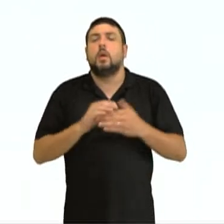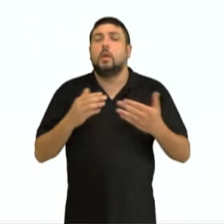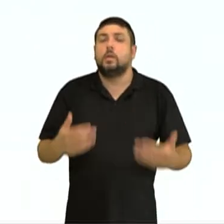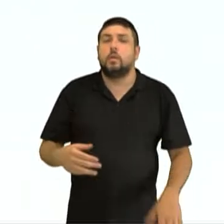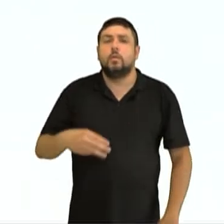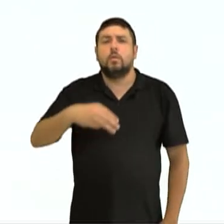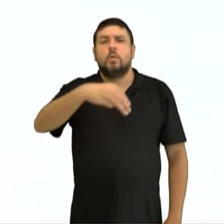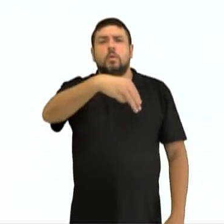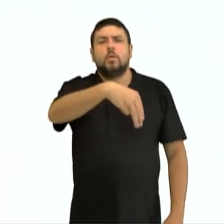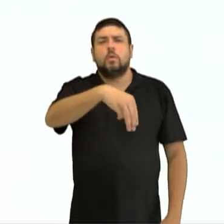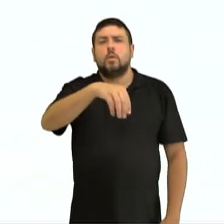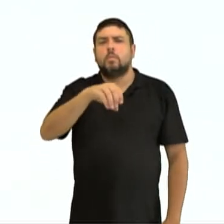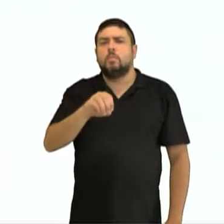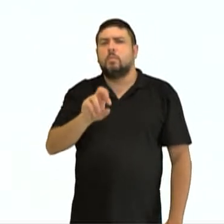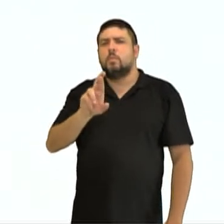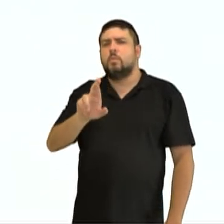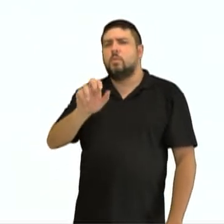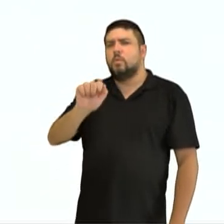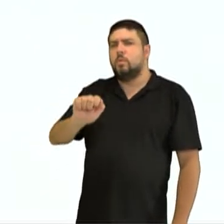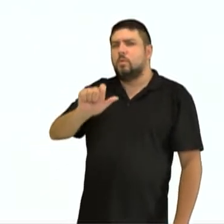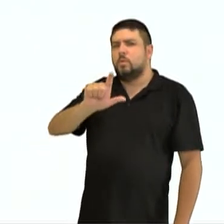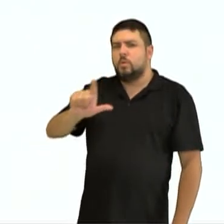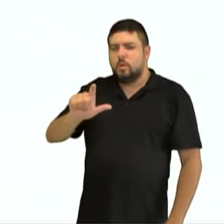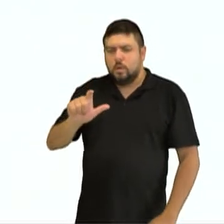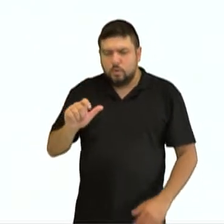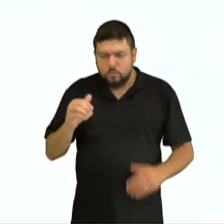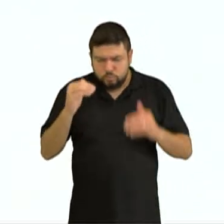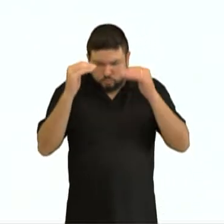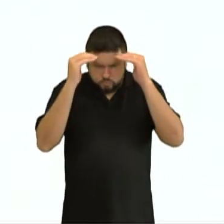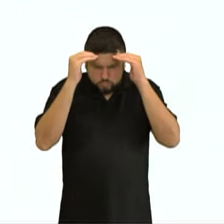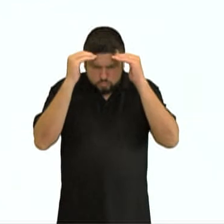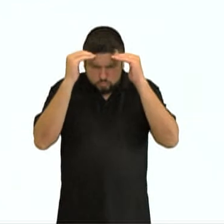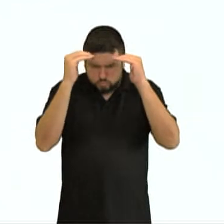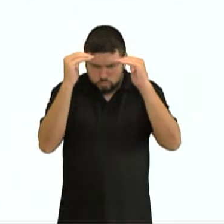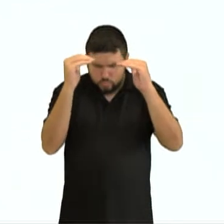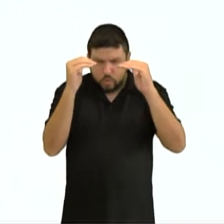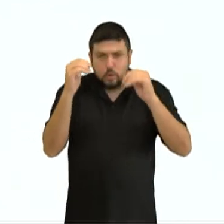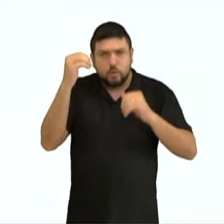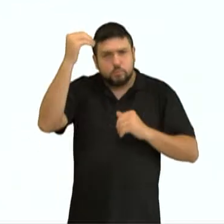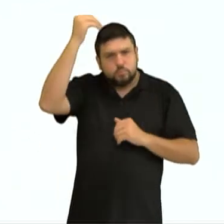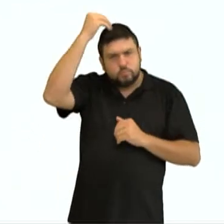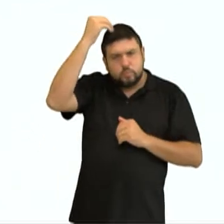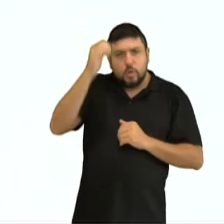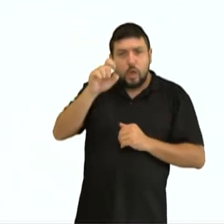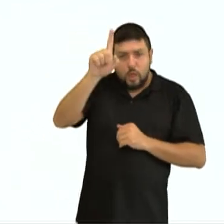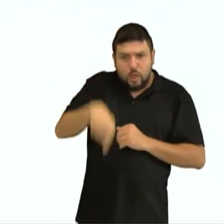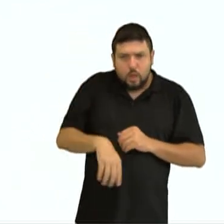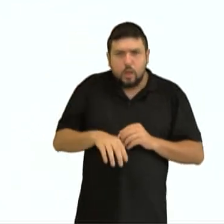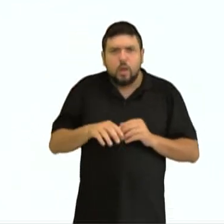que é moral? Conjunto de normas, costumes e princípios que orientam o comportamento humano. Então, moral